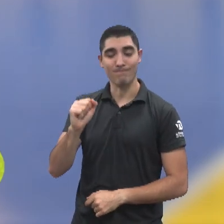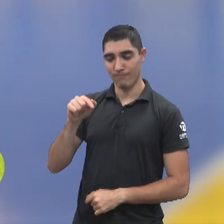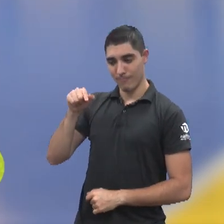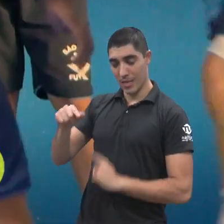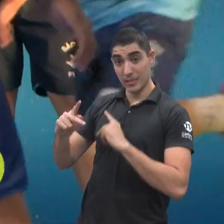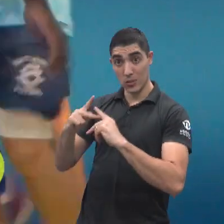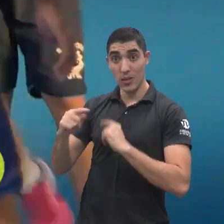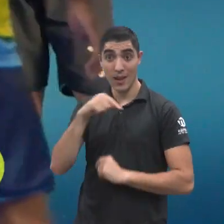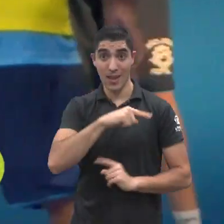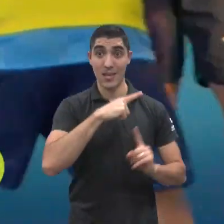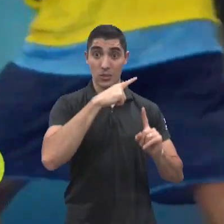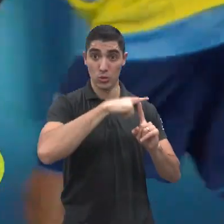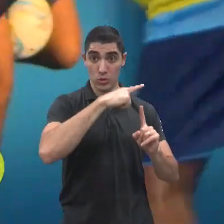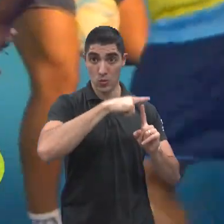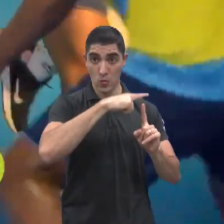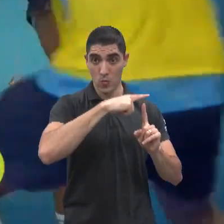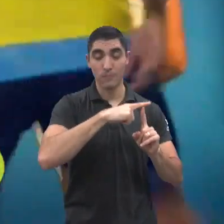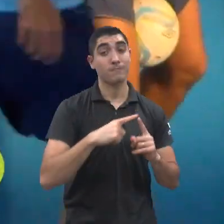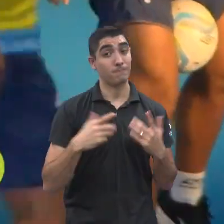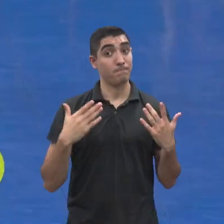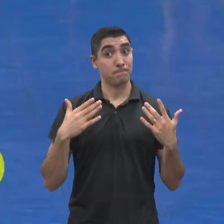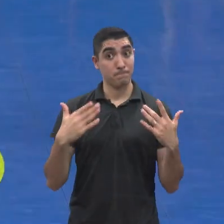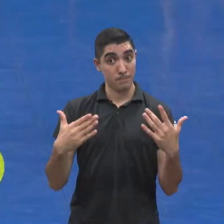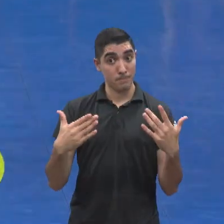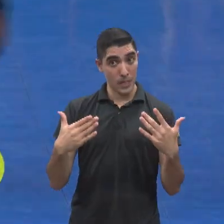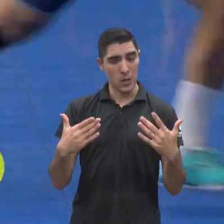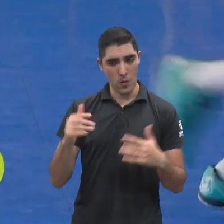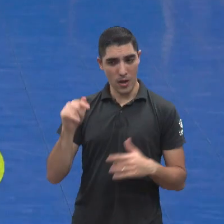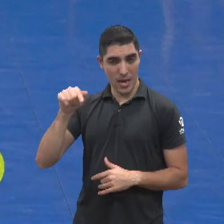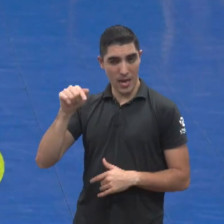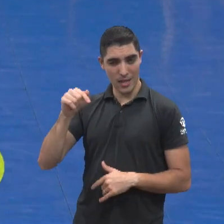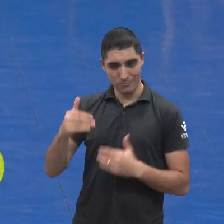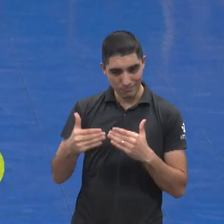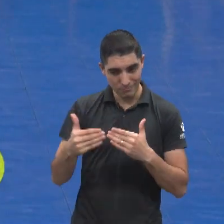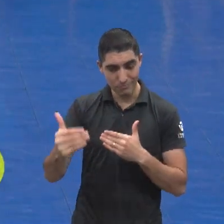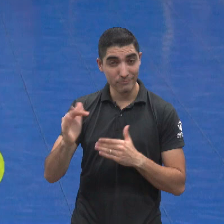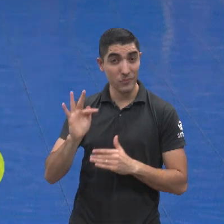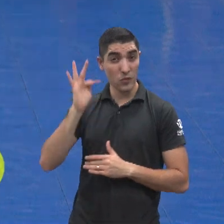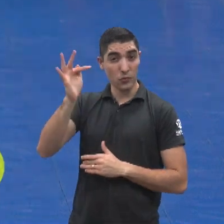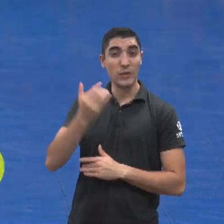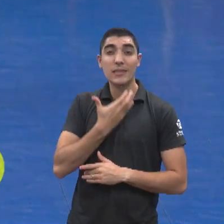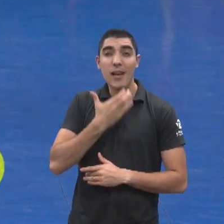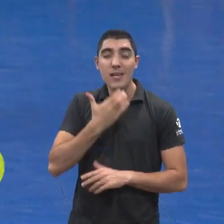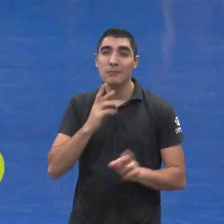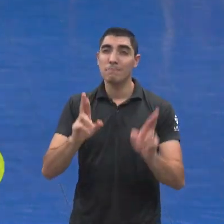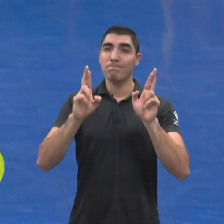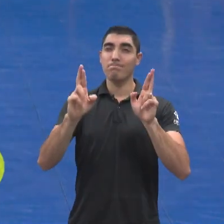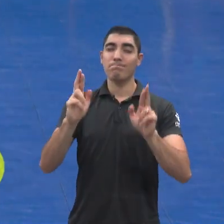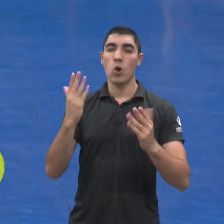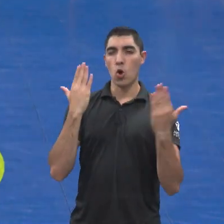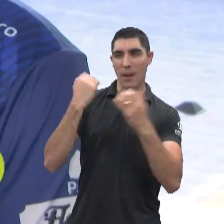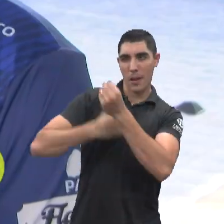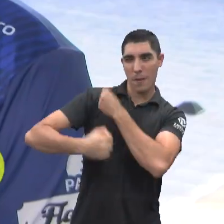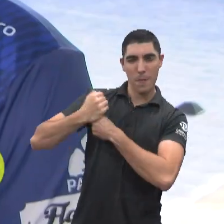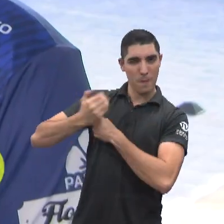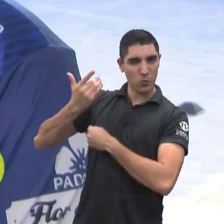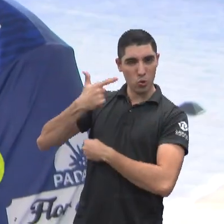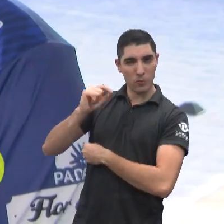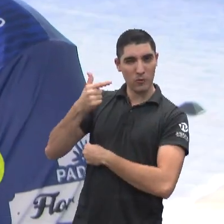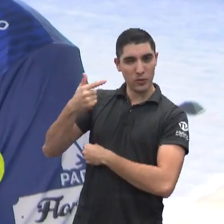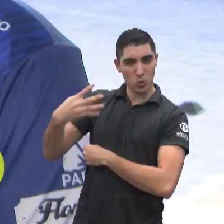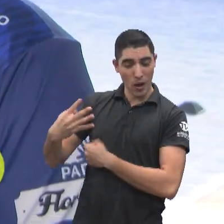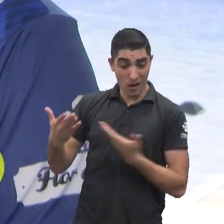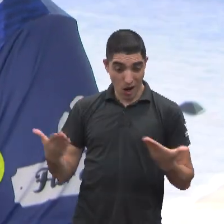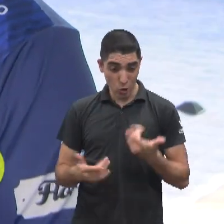em casa. E o plano é que, no final do ano, os resultados sejam melhores do que os de 2024. fazer com que